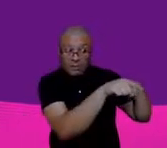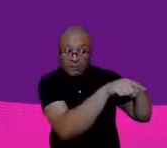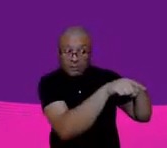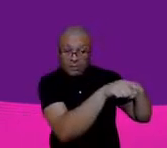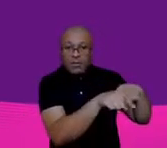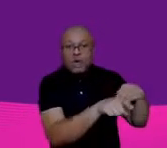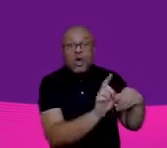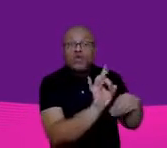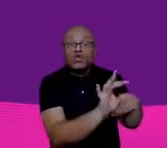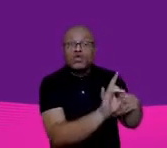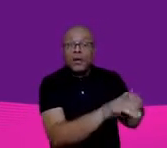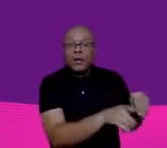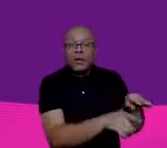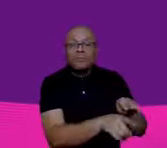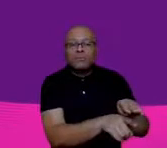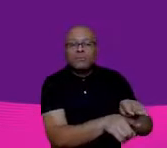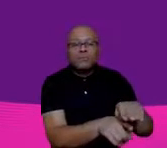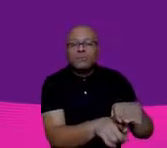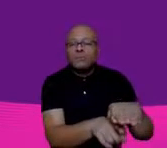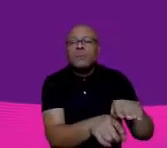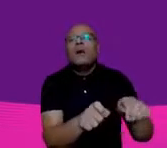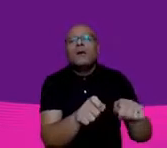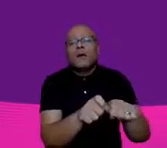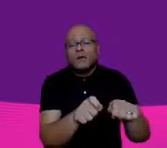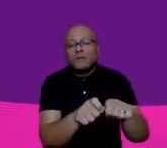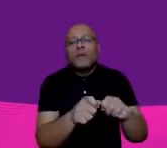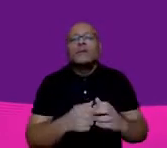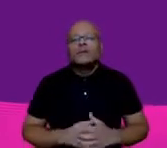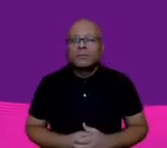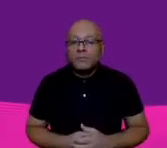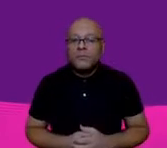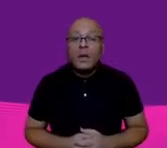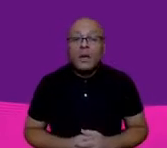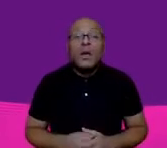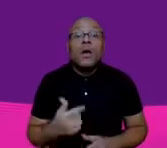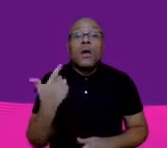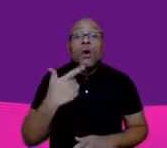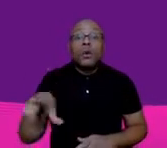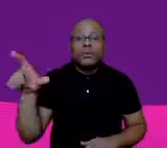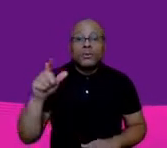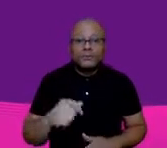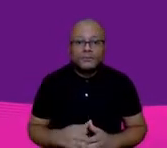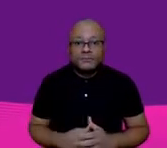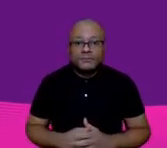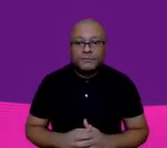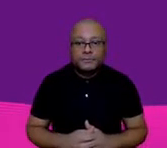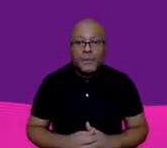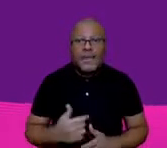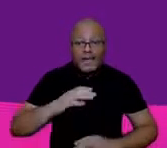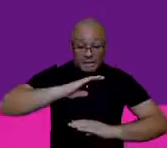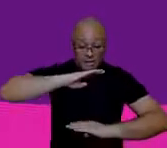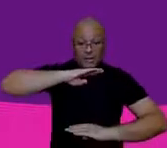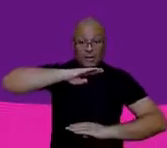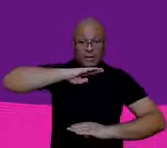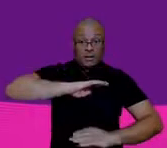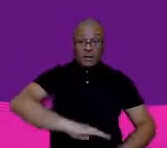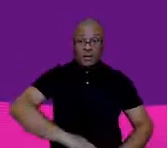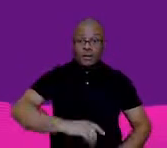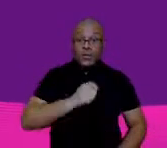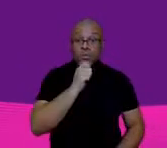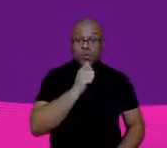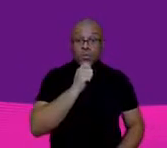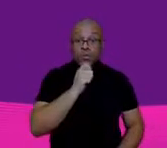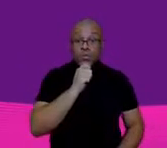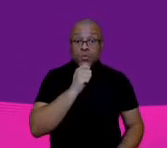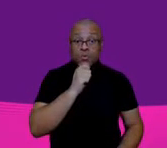a cadeira, faz o que você está querendo fazer. Aqui um paciente, por exemplo, com tetraplegia, ele mexendo